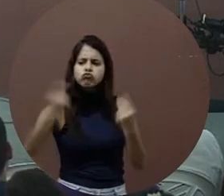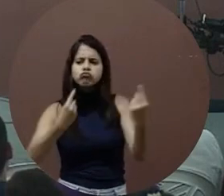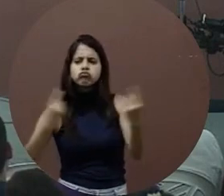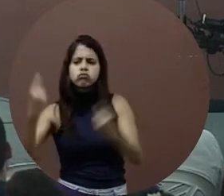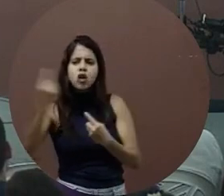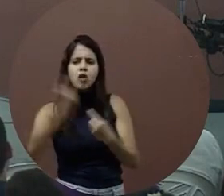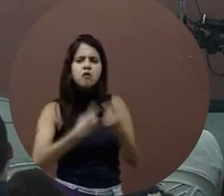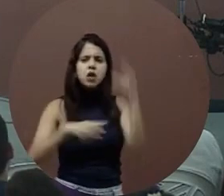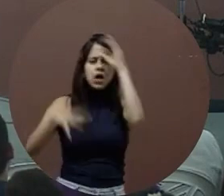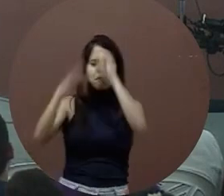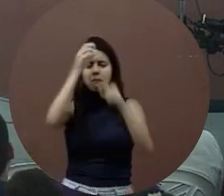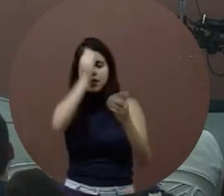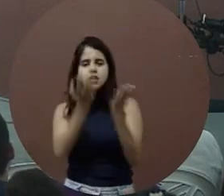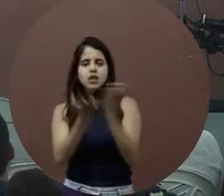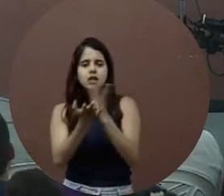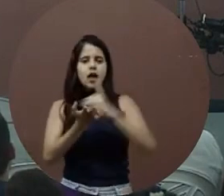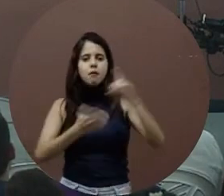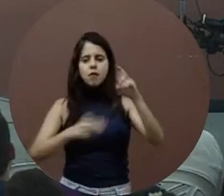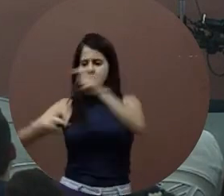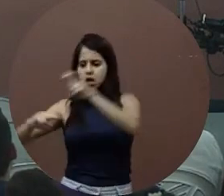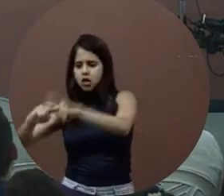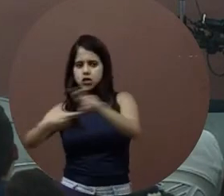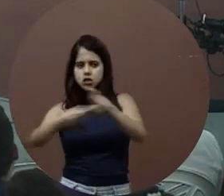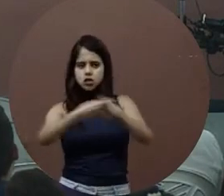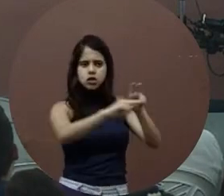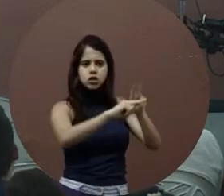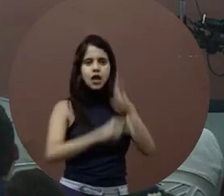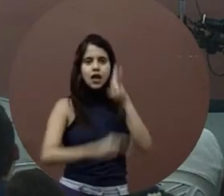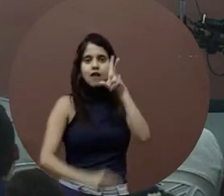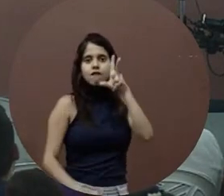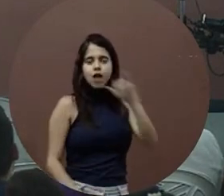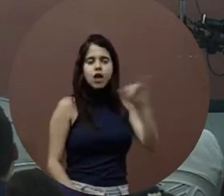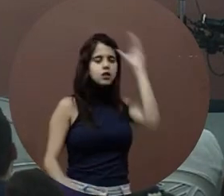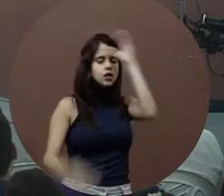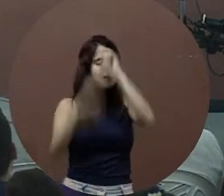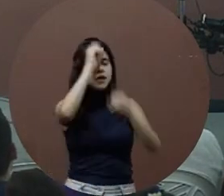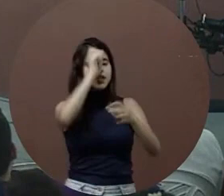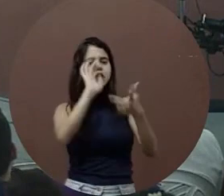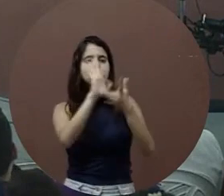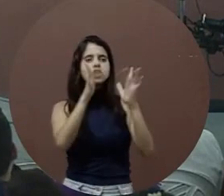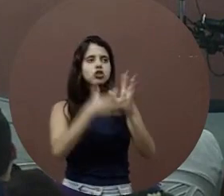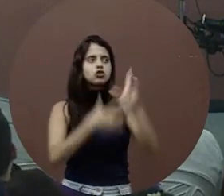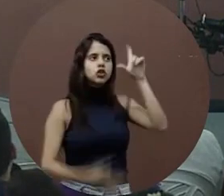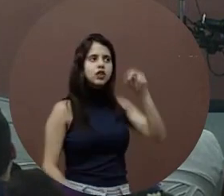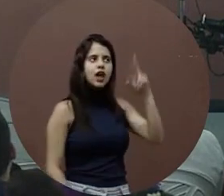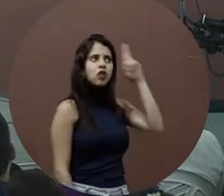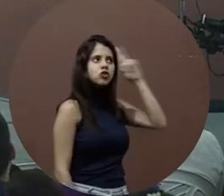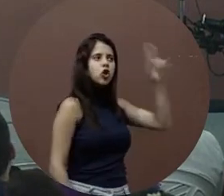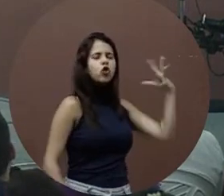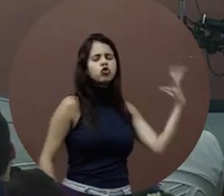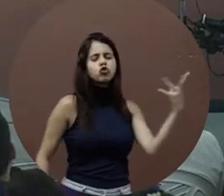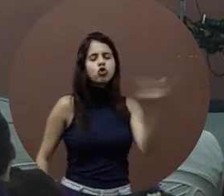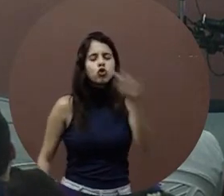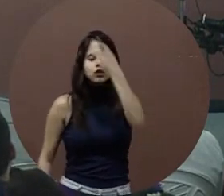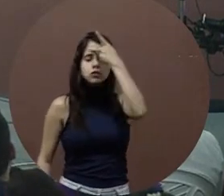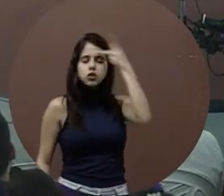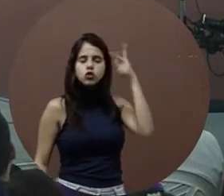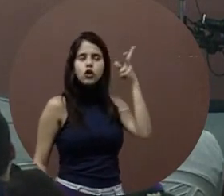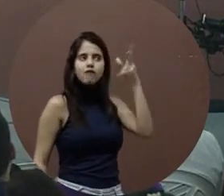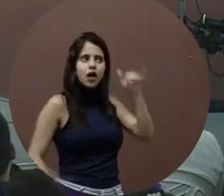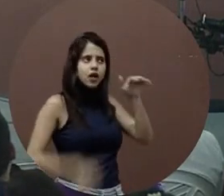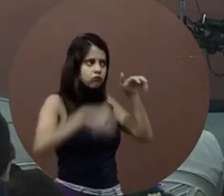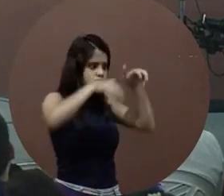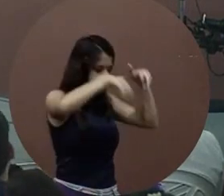as mensagens aqui, que sentar nesses bancos, ele vai ouvir que Jesus é o Senhor e que todo joelho vai se dobrar, toda língua vai